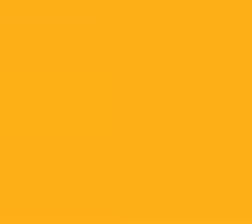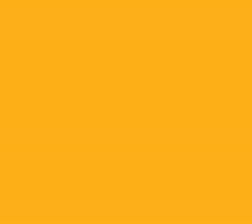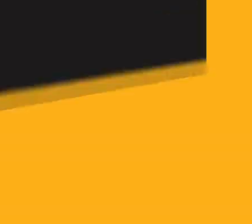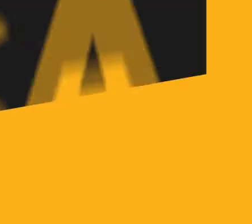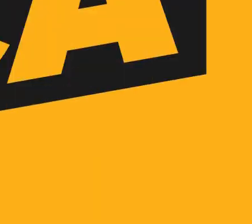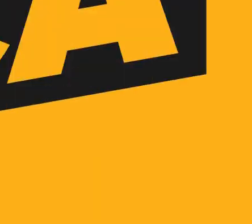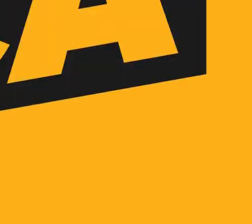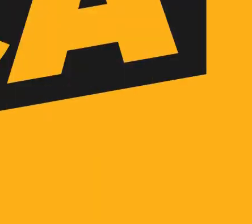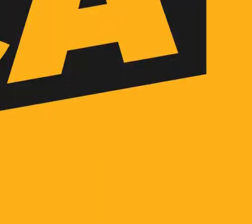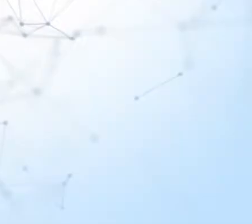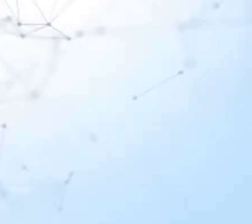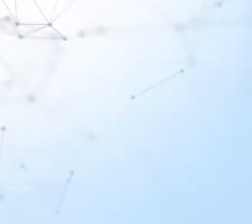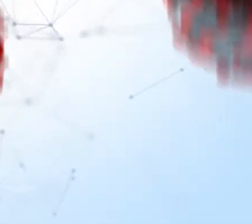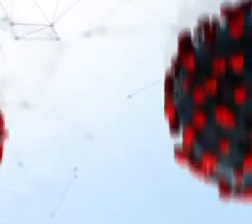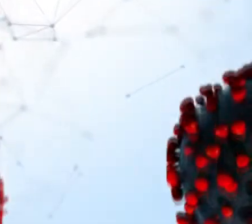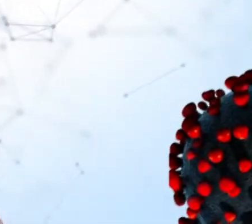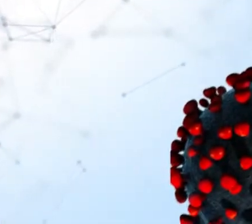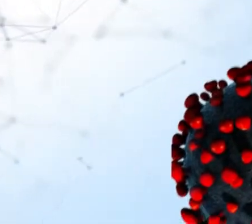Música